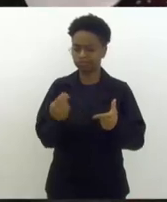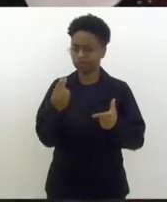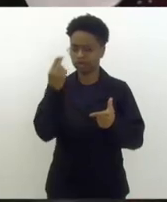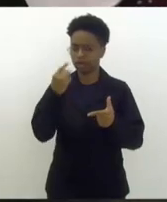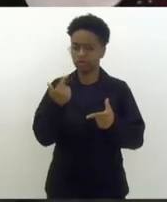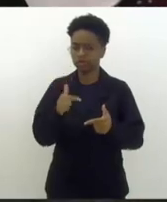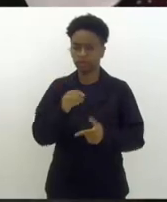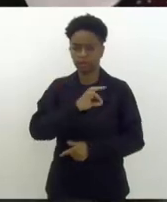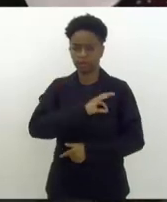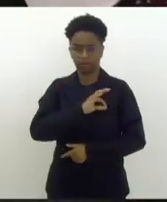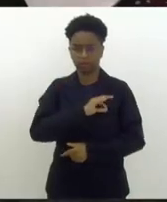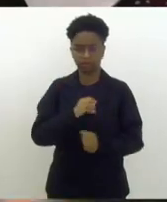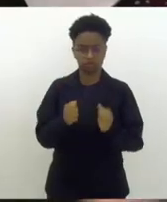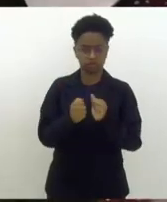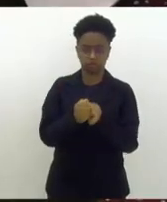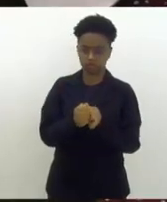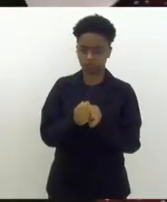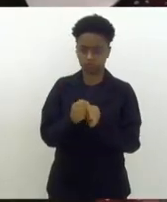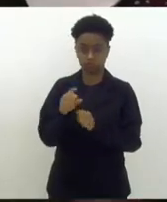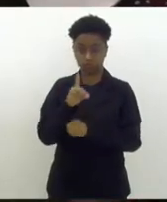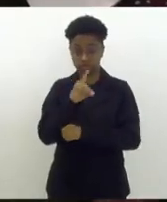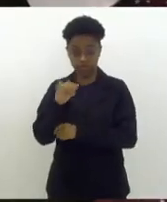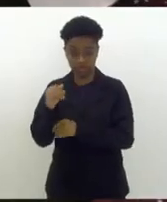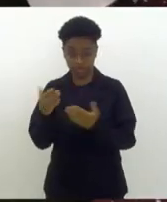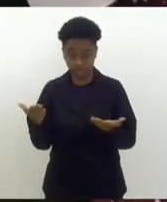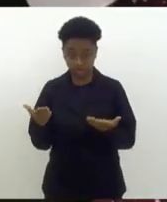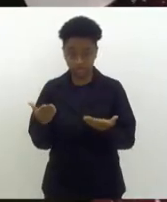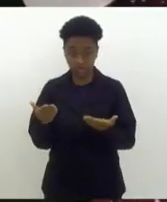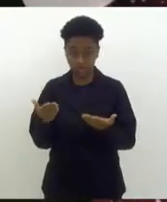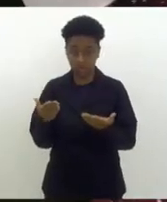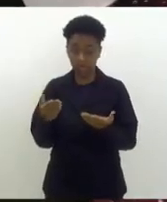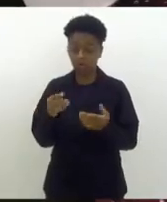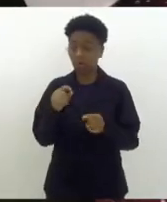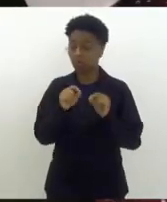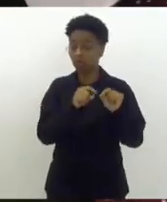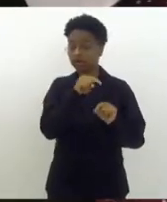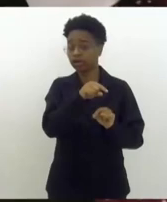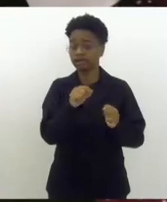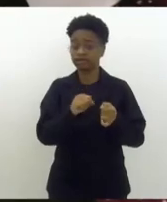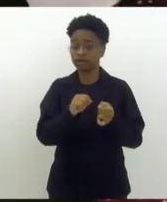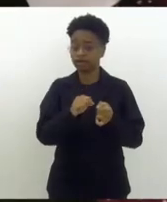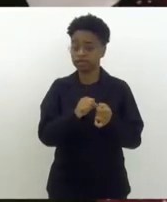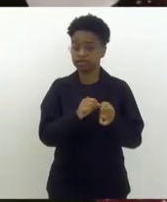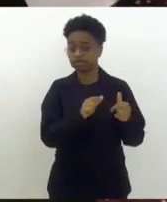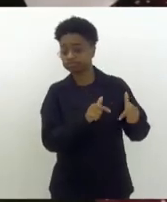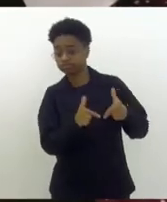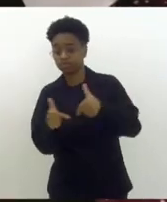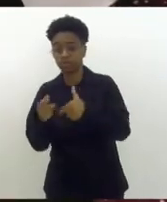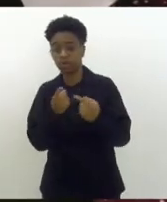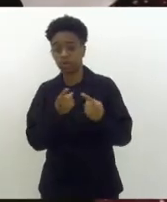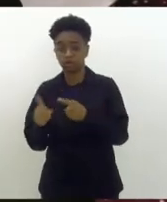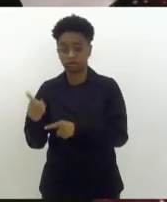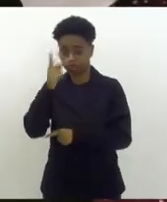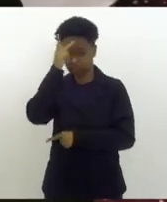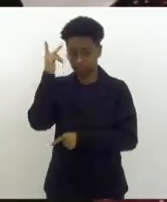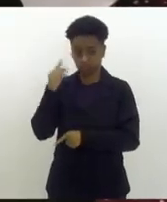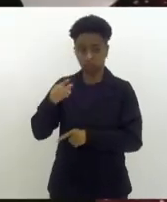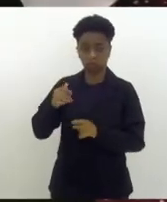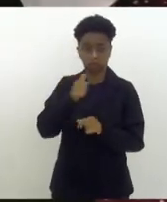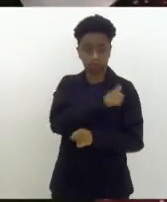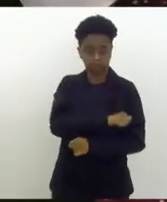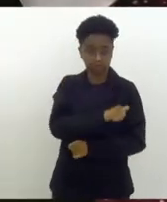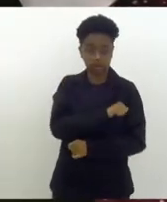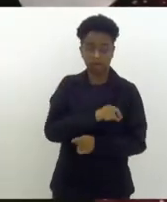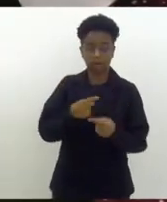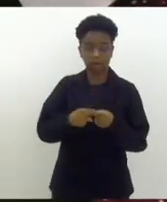presença da polícia militar ao lado a luz do dia o que é que esses vagabundos fazem com cidadão do Rio de Janeiro de tanta afronta